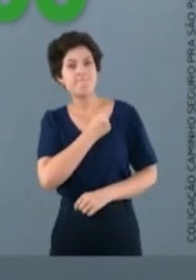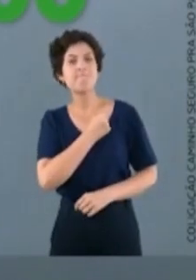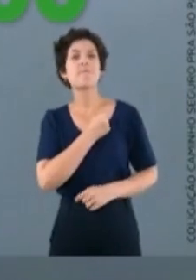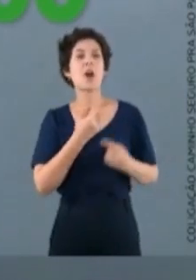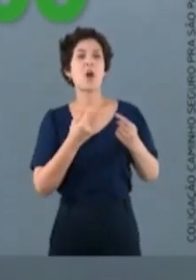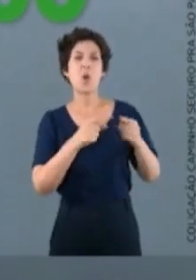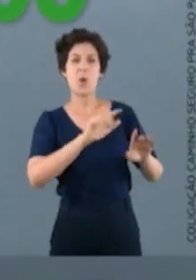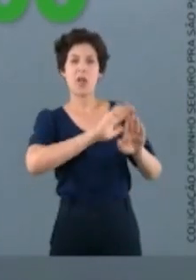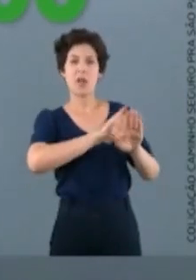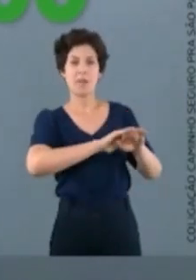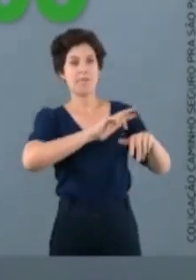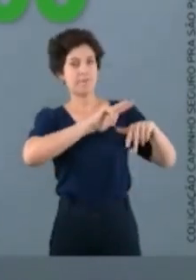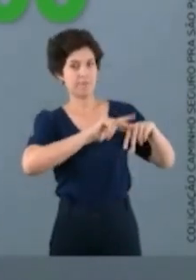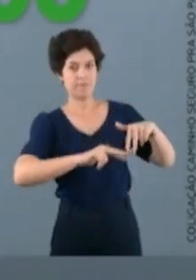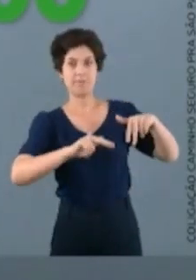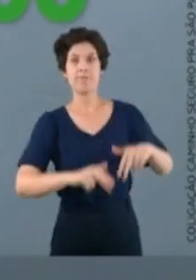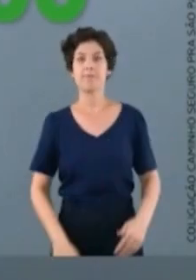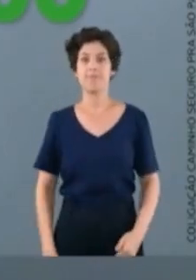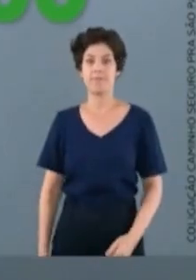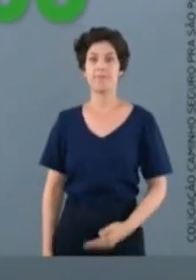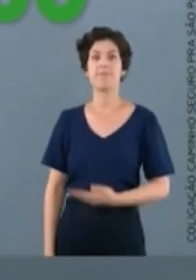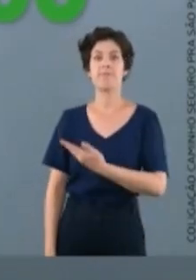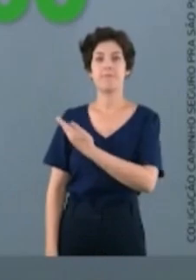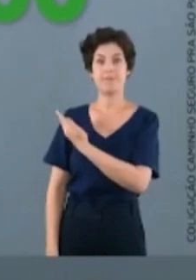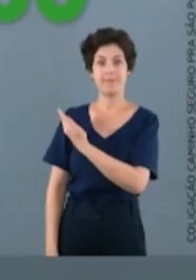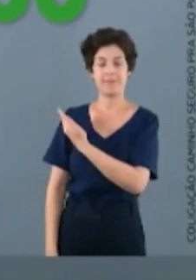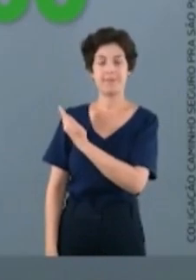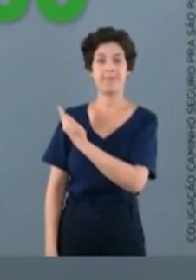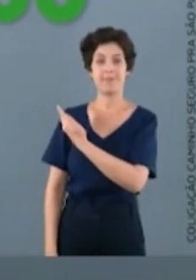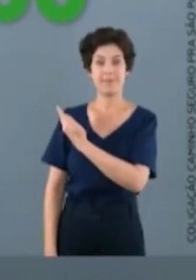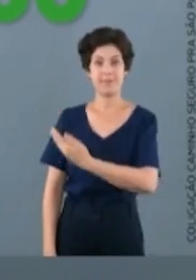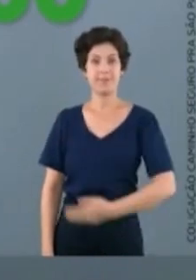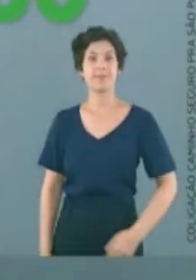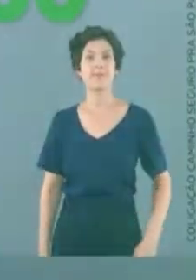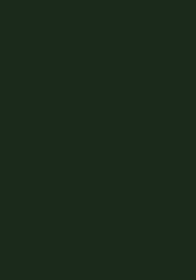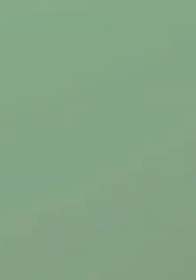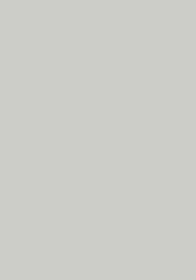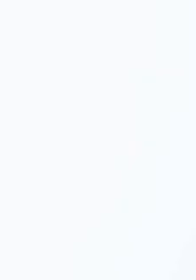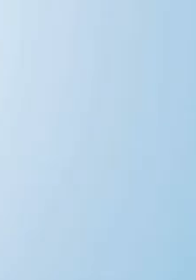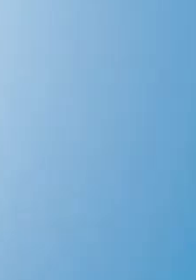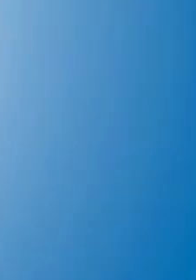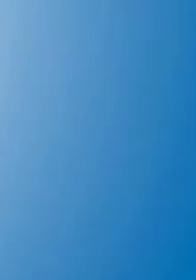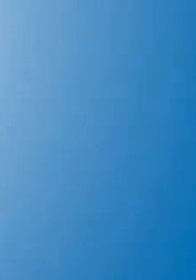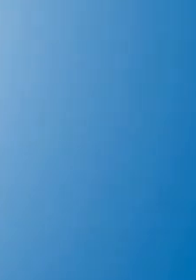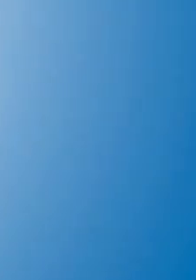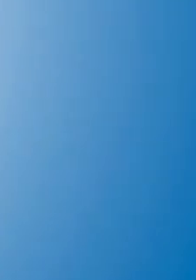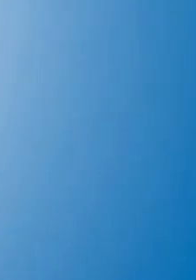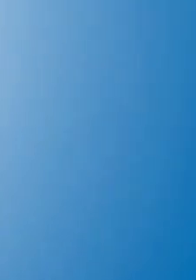pátria, contra a ideologia de gênero. Gilberto Nascimento, 22.200.